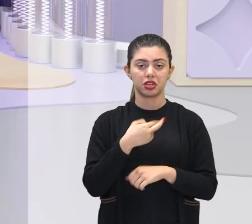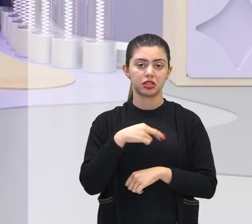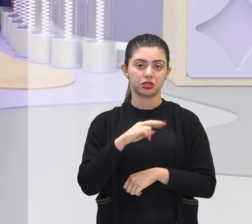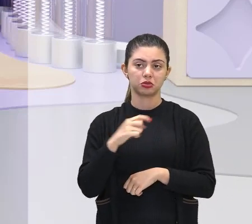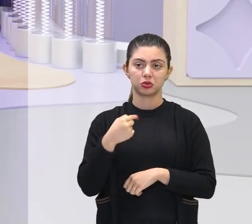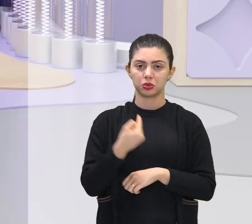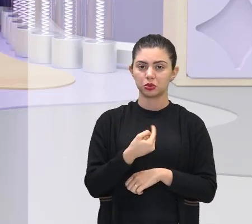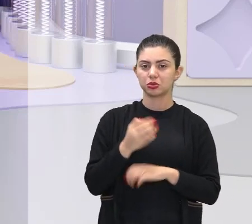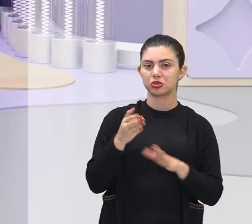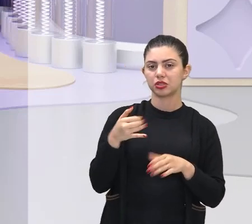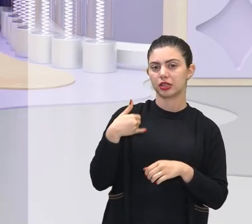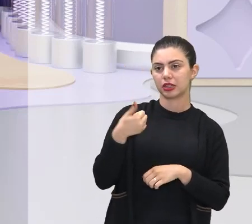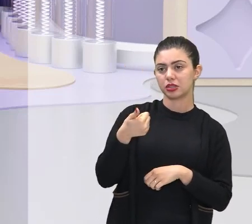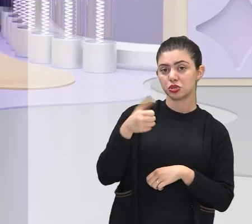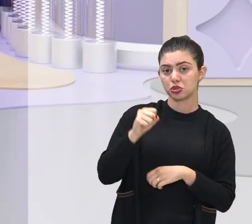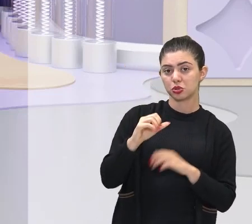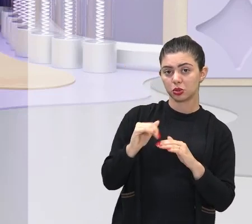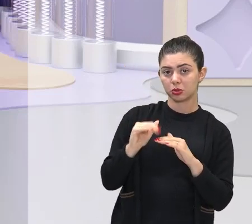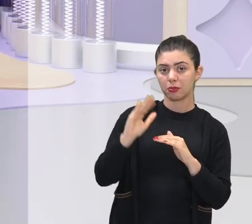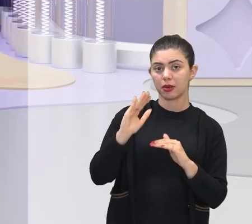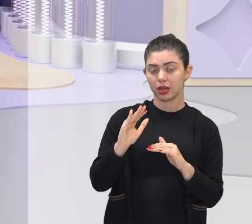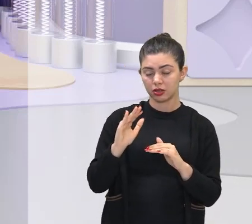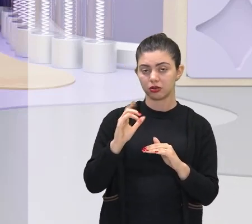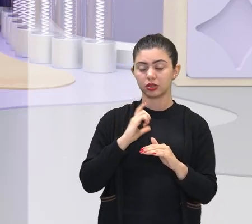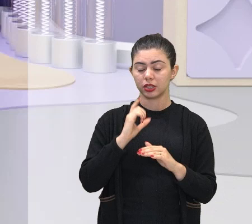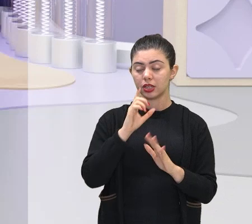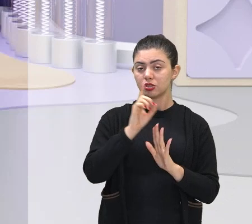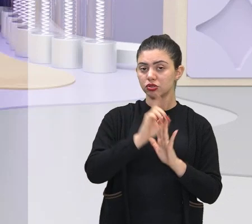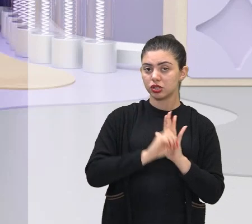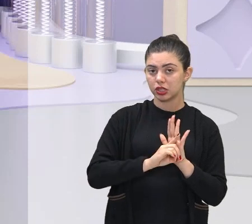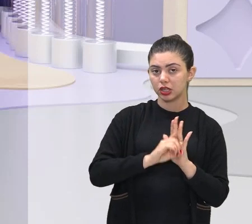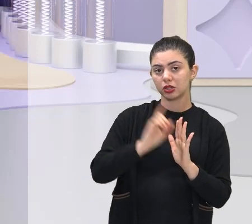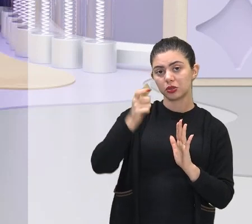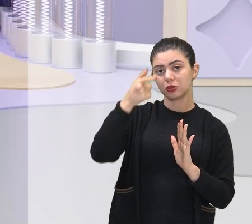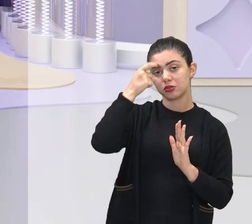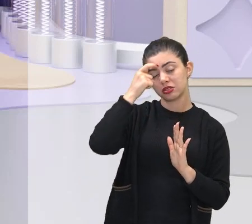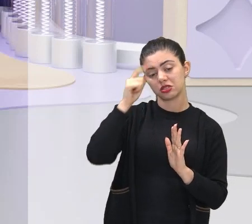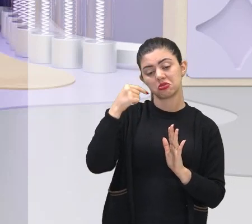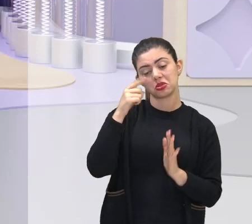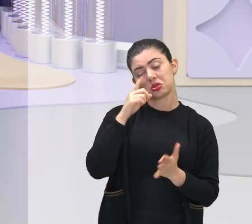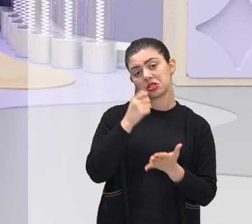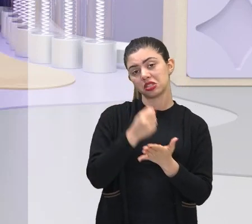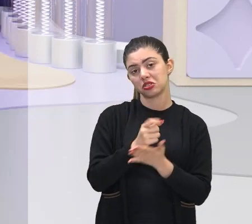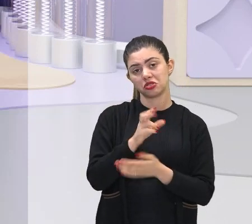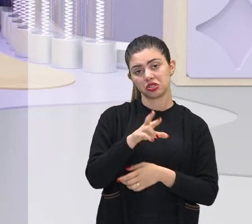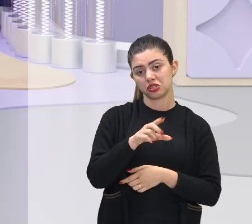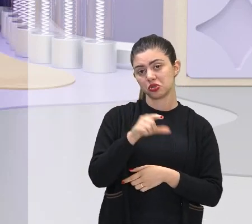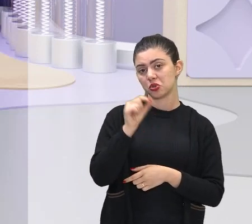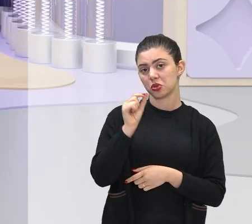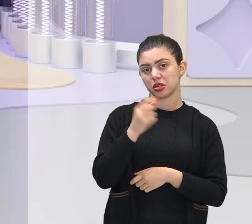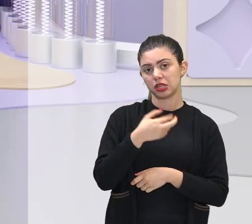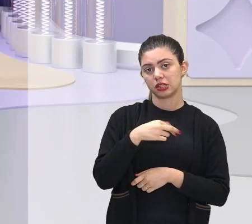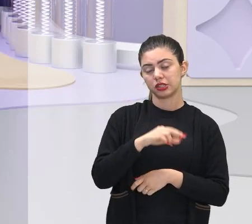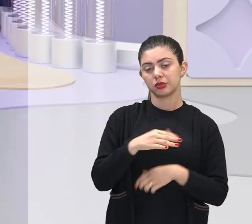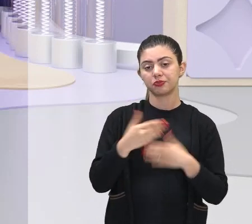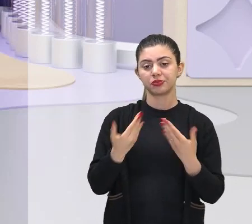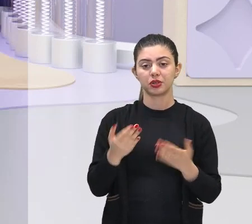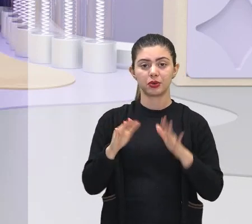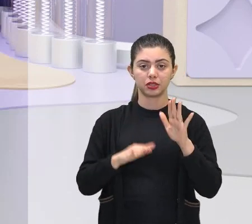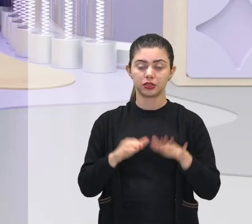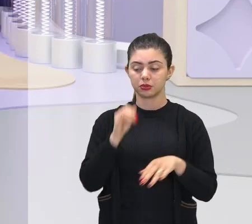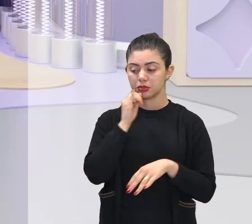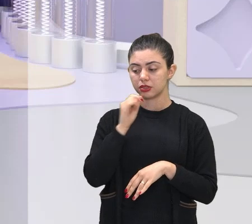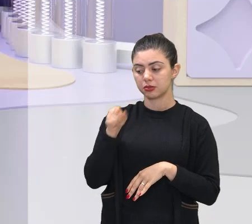quando assumimos a plenitude de nossos direitos e de nossa consciência, escolhemos seguir. Às vezes nós nascemos